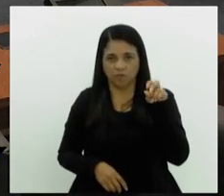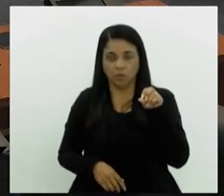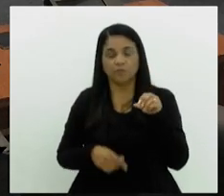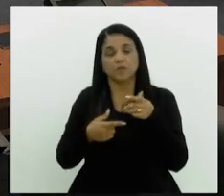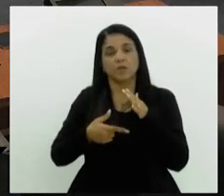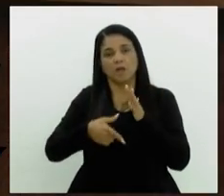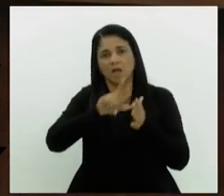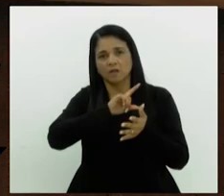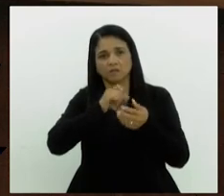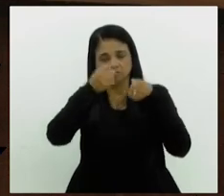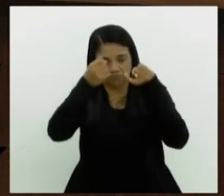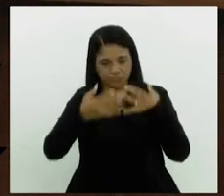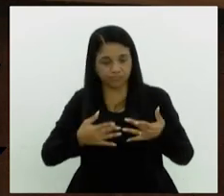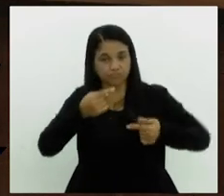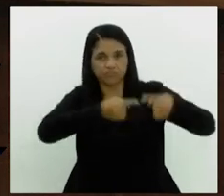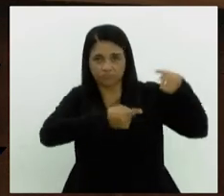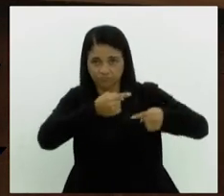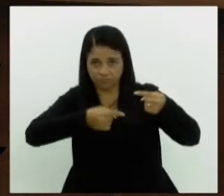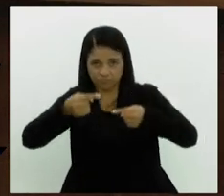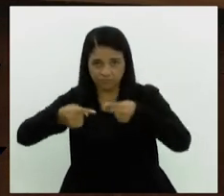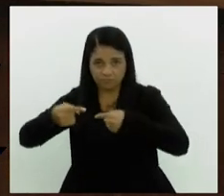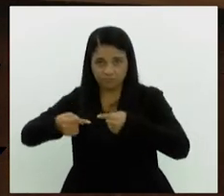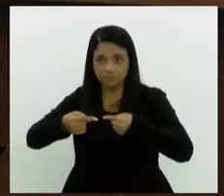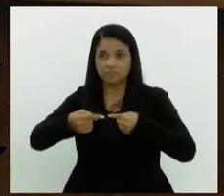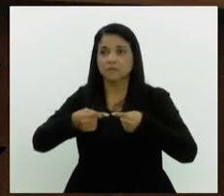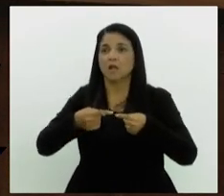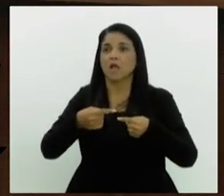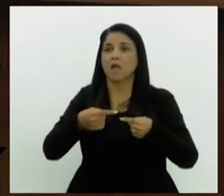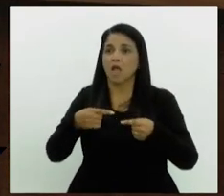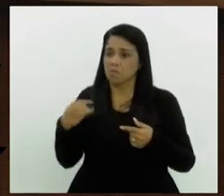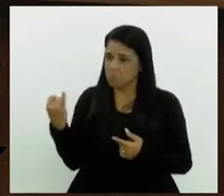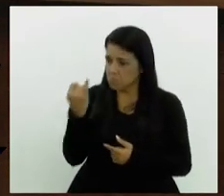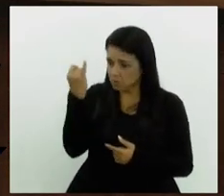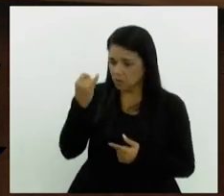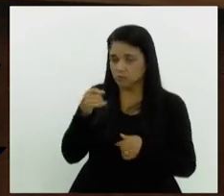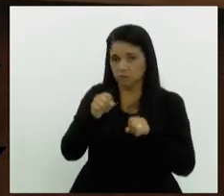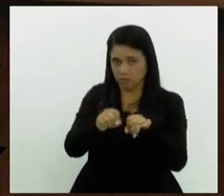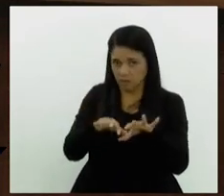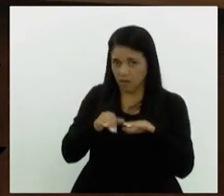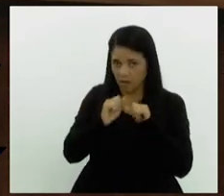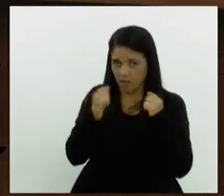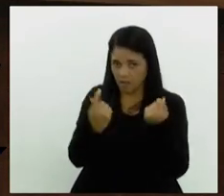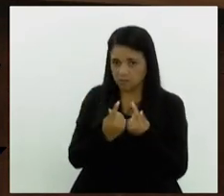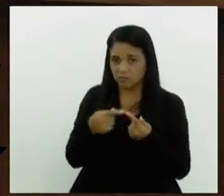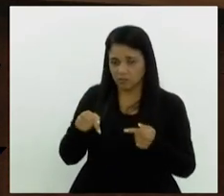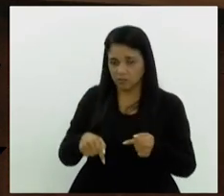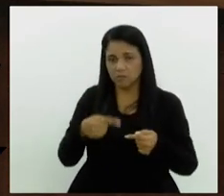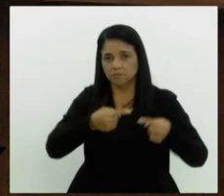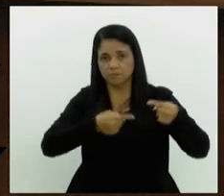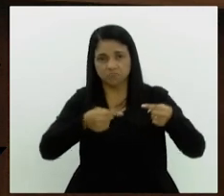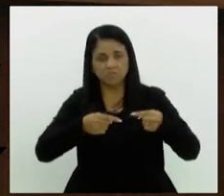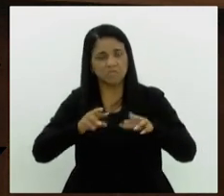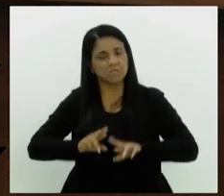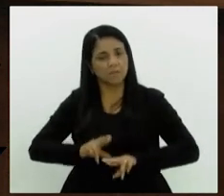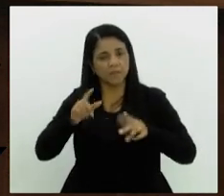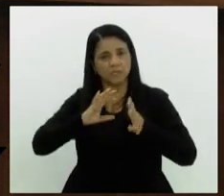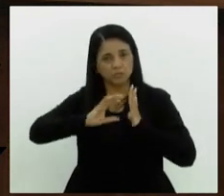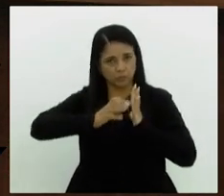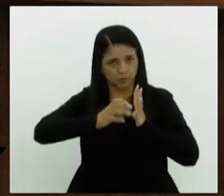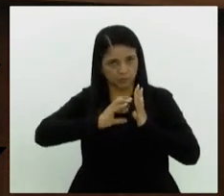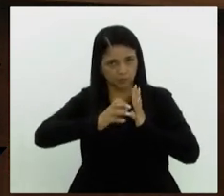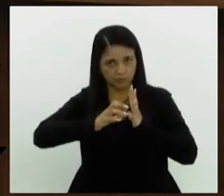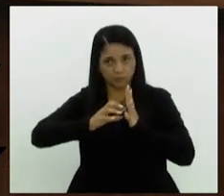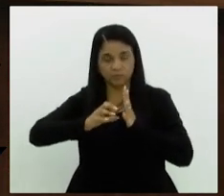sobre a qualidade do debate, que é para isso que aqui nós estamos, independente das vertentes ideológicas, mas é